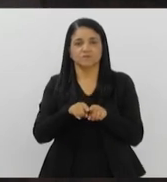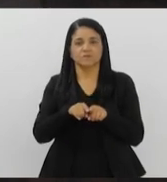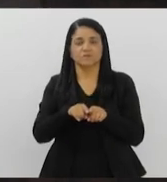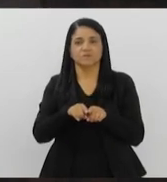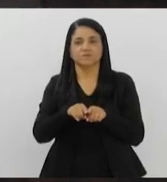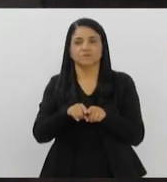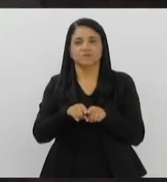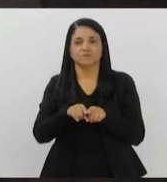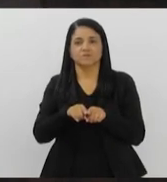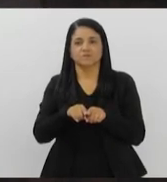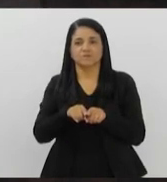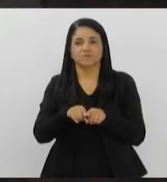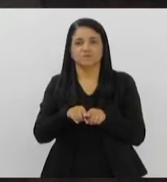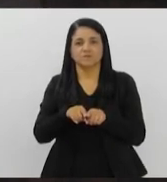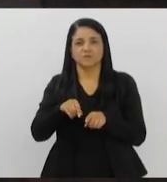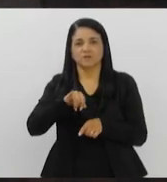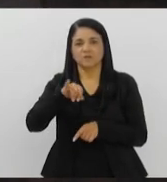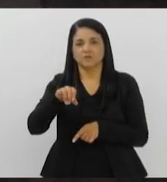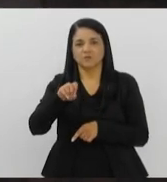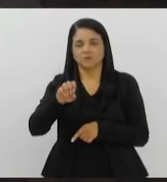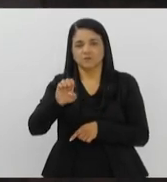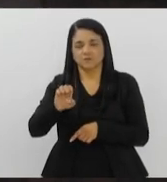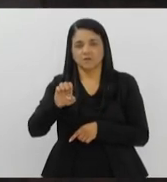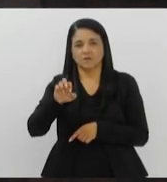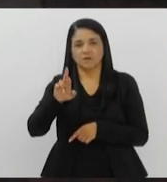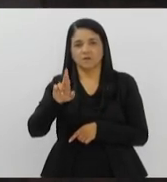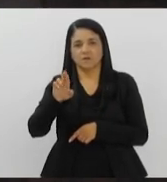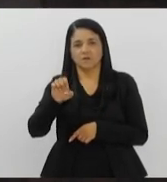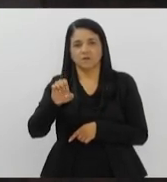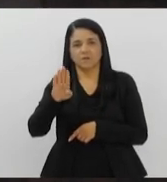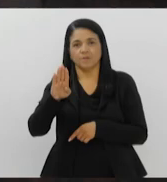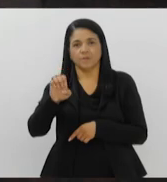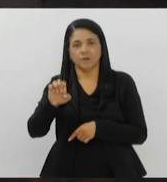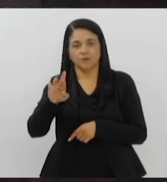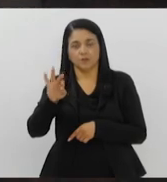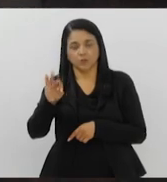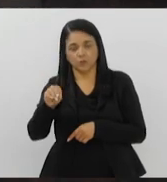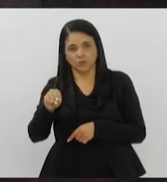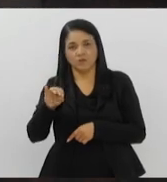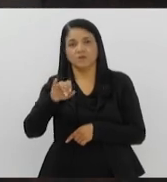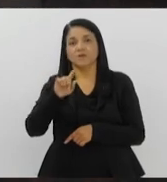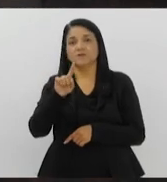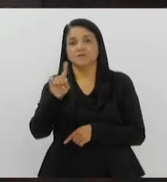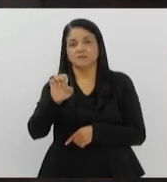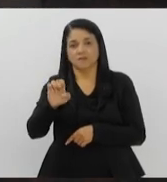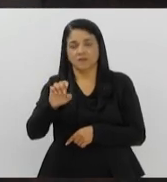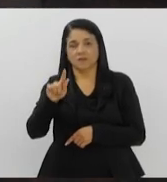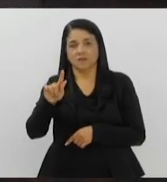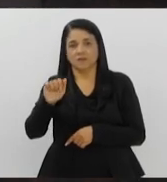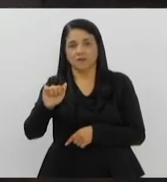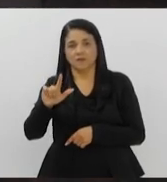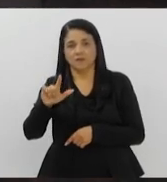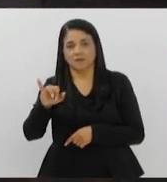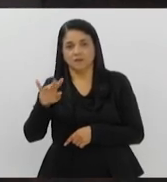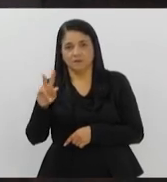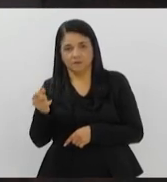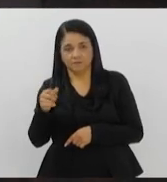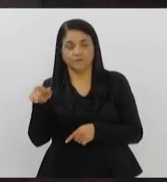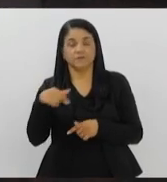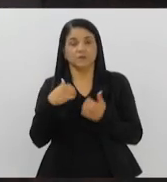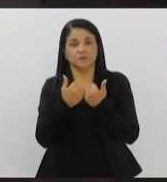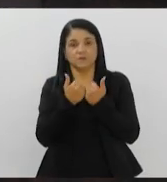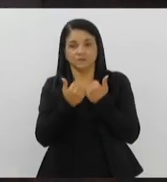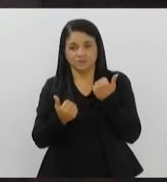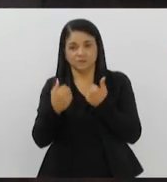João de Miriti José Roberto mais conhecido como Zé Galinha do suplente de